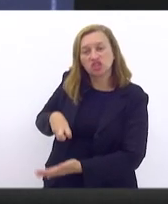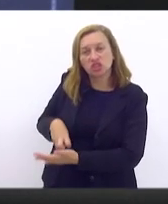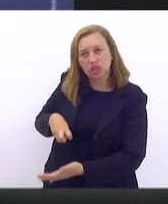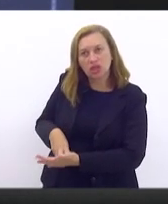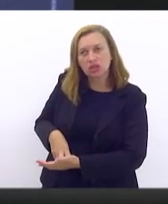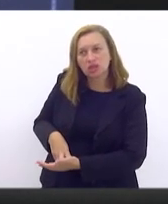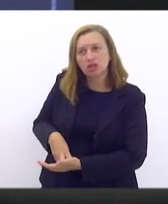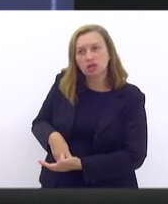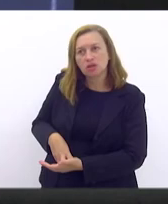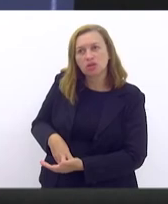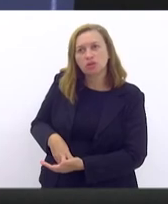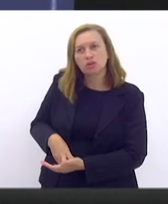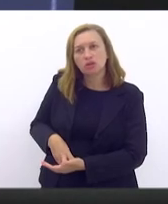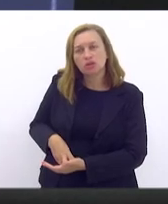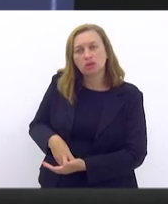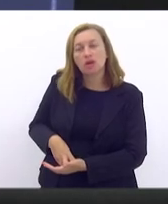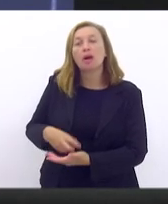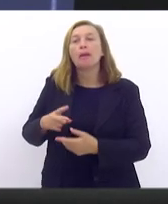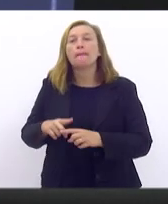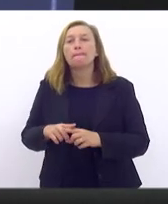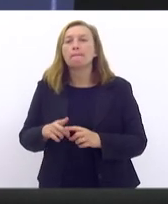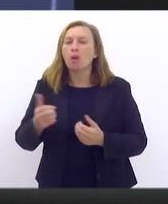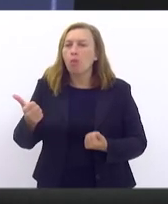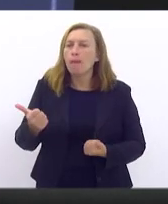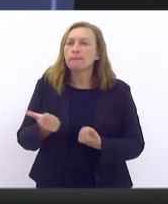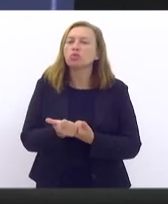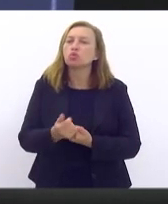aqui e vocês podem contar com